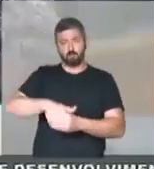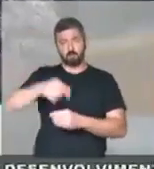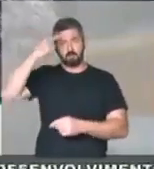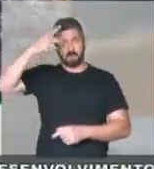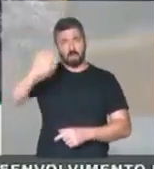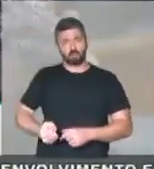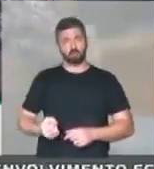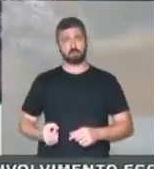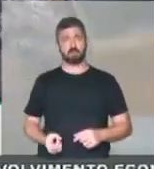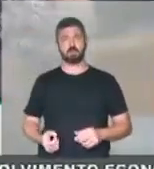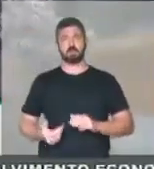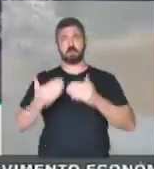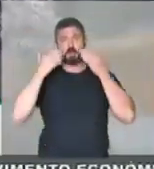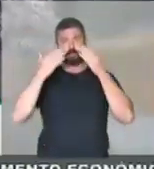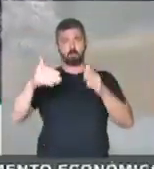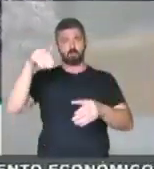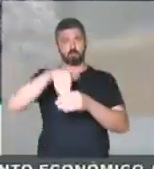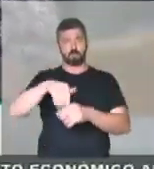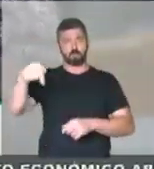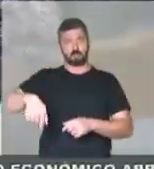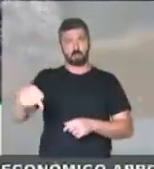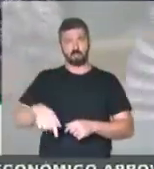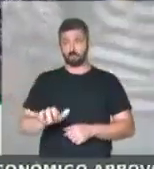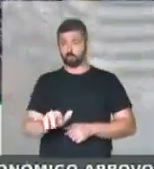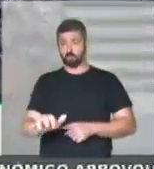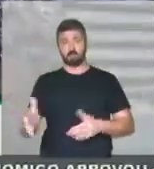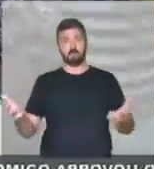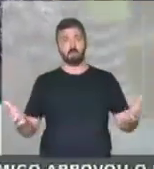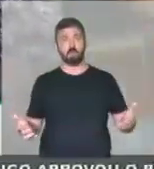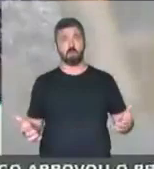pensa e apresentar o seu voto, que vai ser nominal.